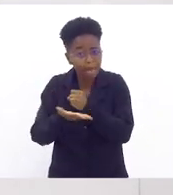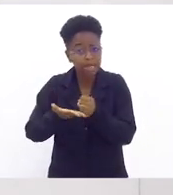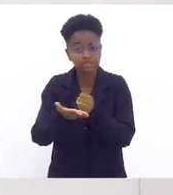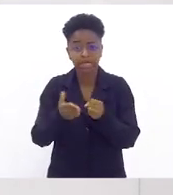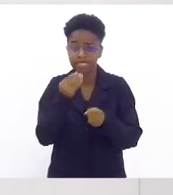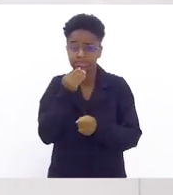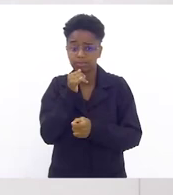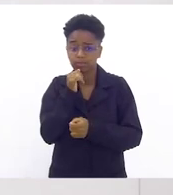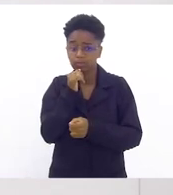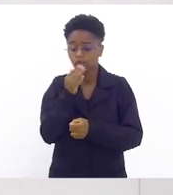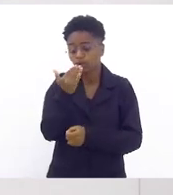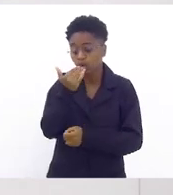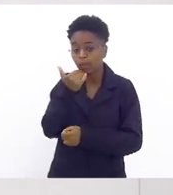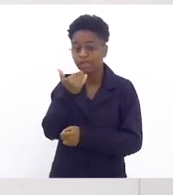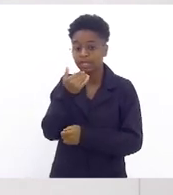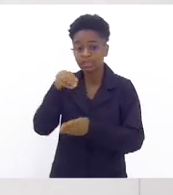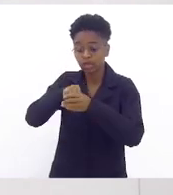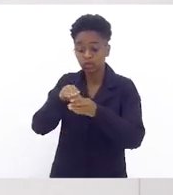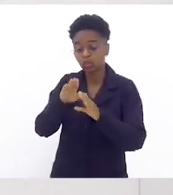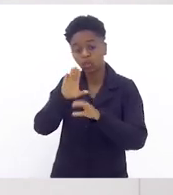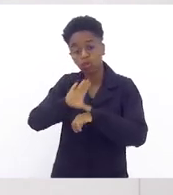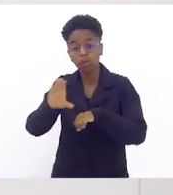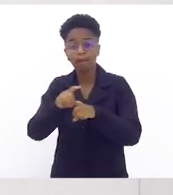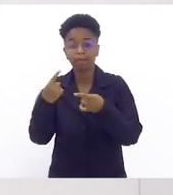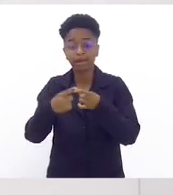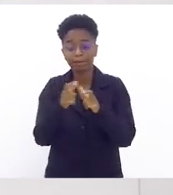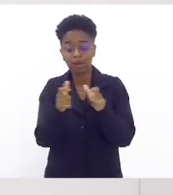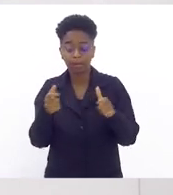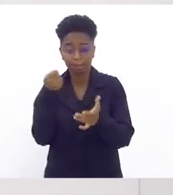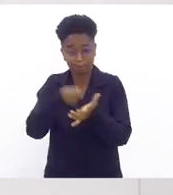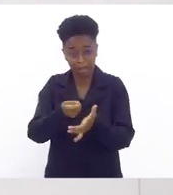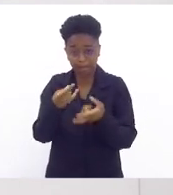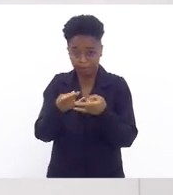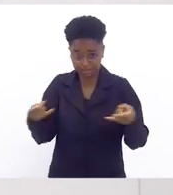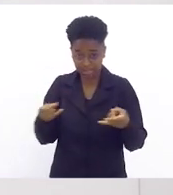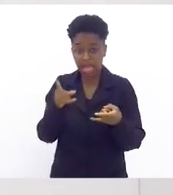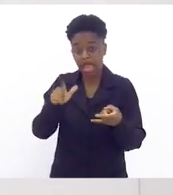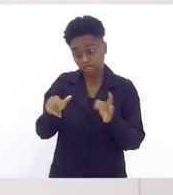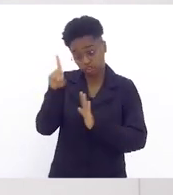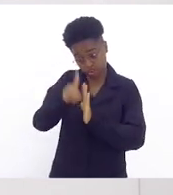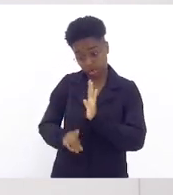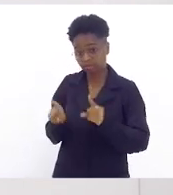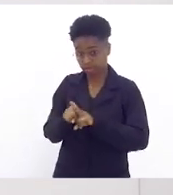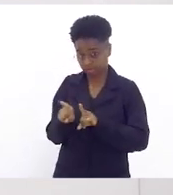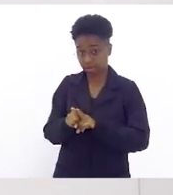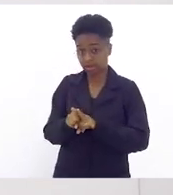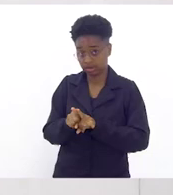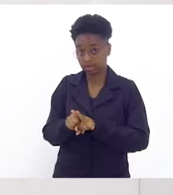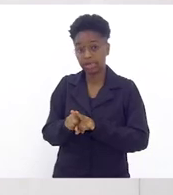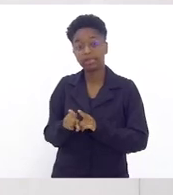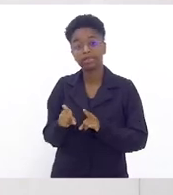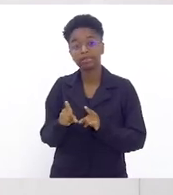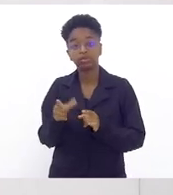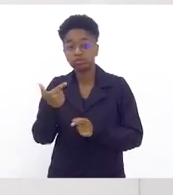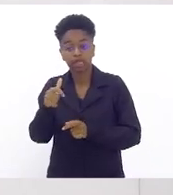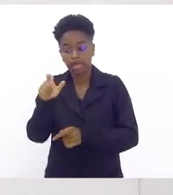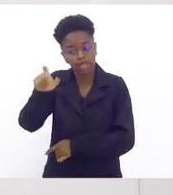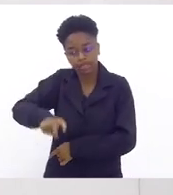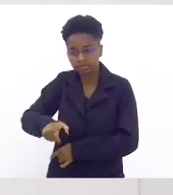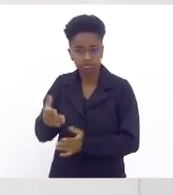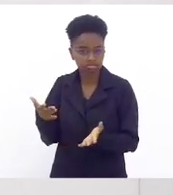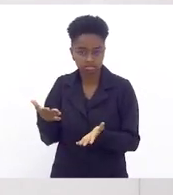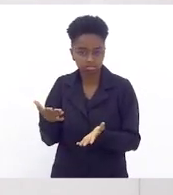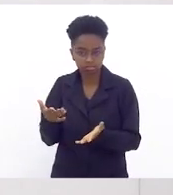do curso de subsequente onde a maioria vem paga a passagem que deveria ser um direito que subsequente tem deveria ter direito a RioCard